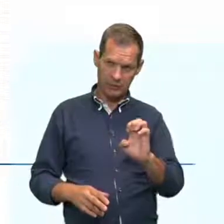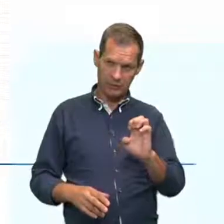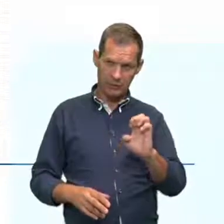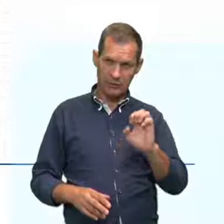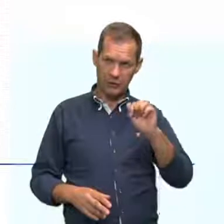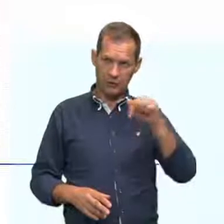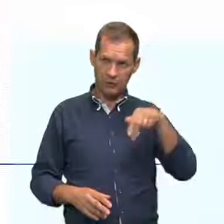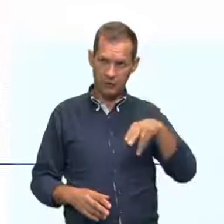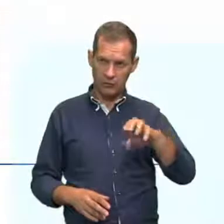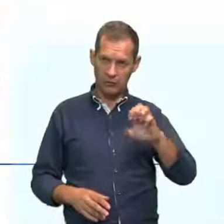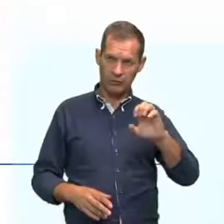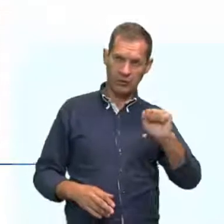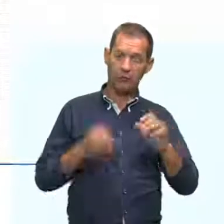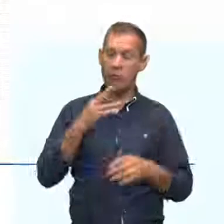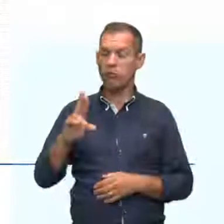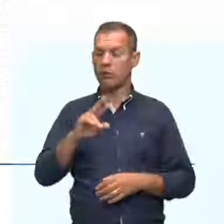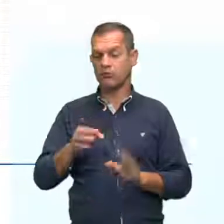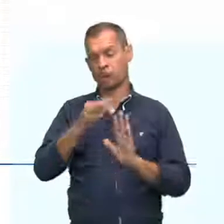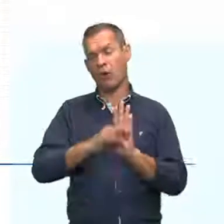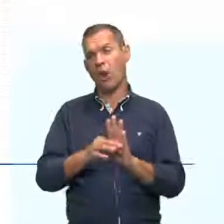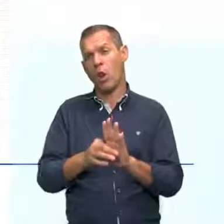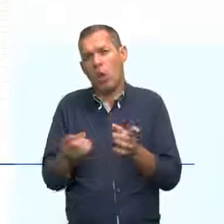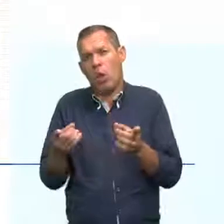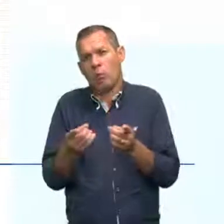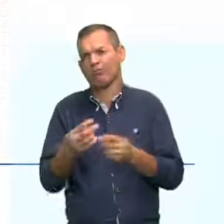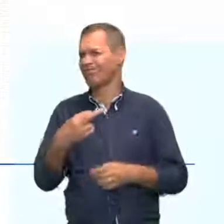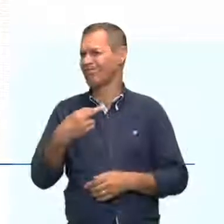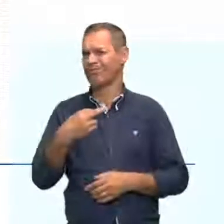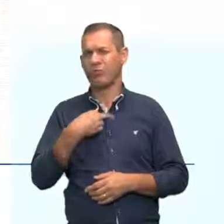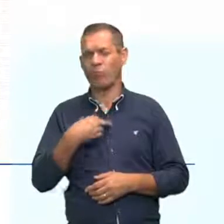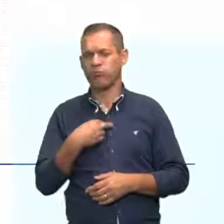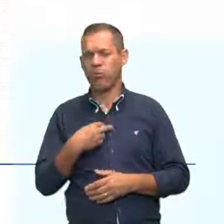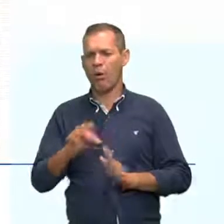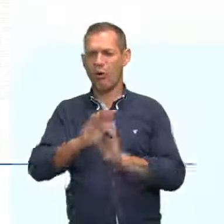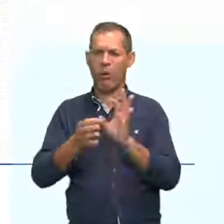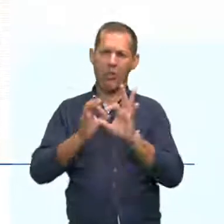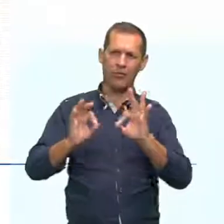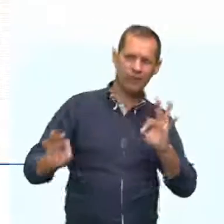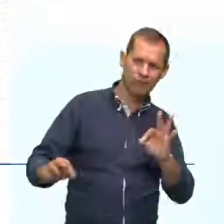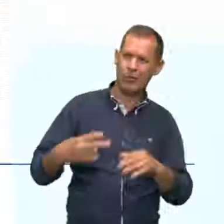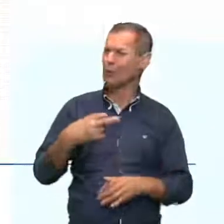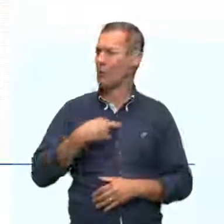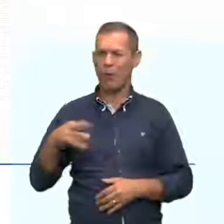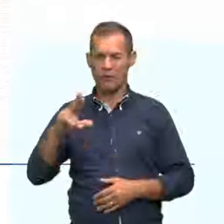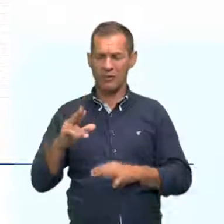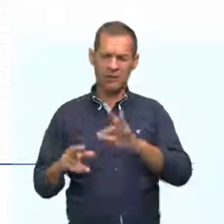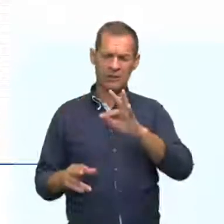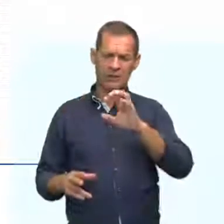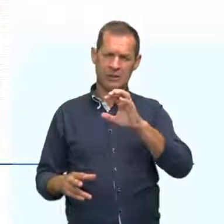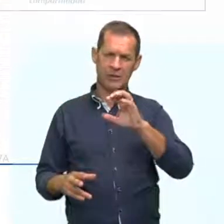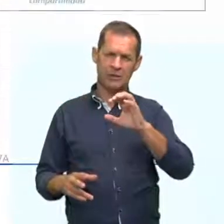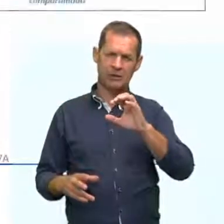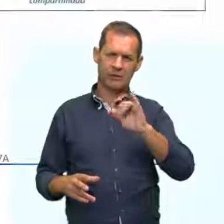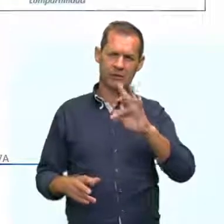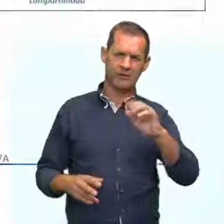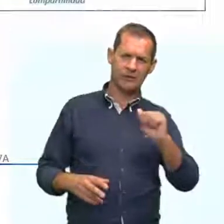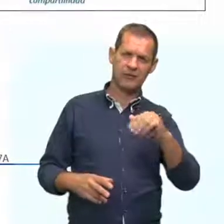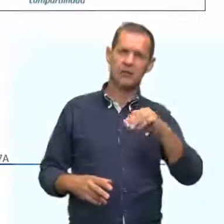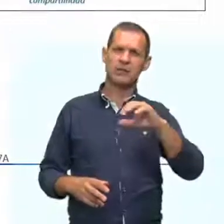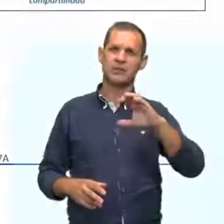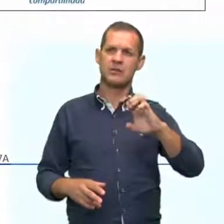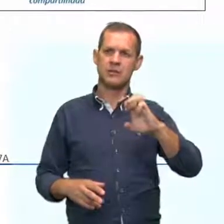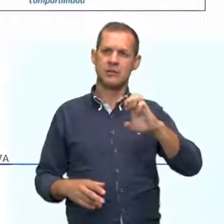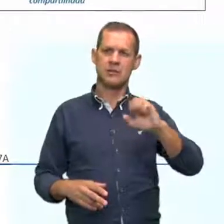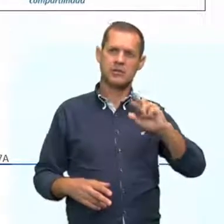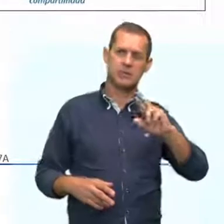para textos longos, esquece utilizar a cifra de César. Existe, então,